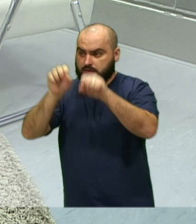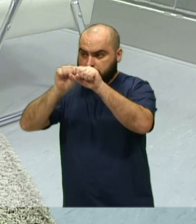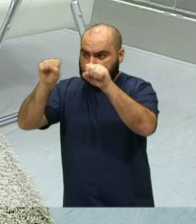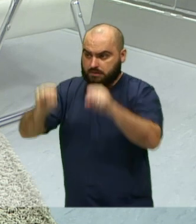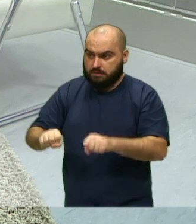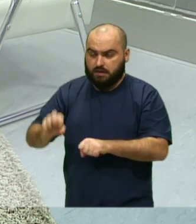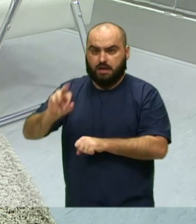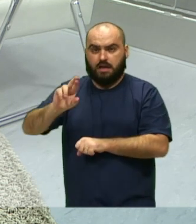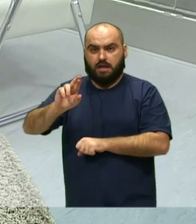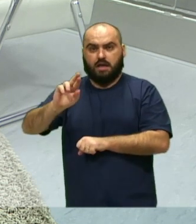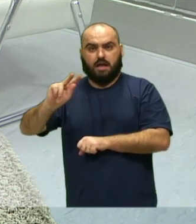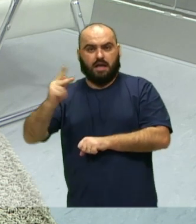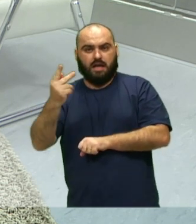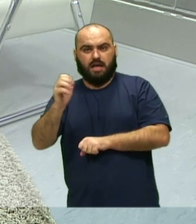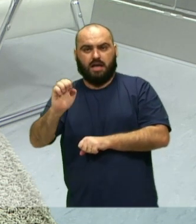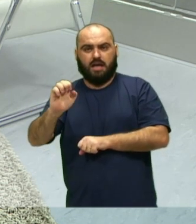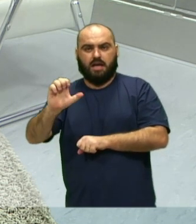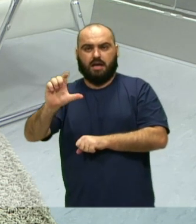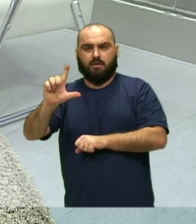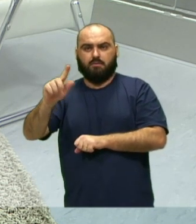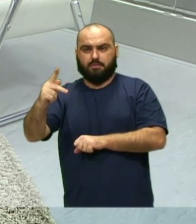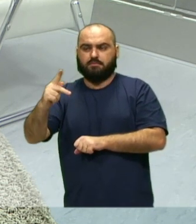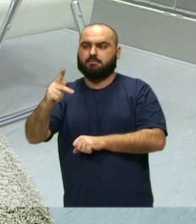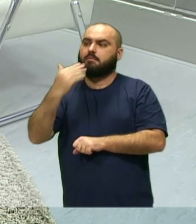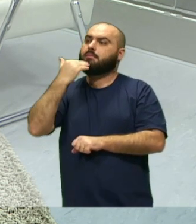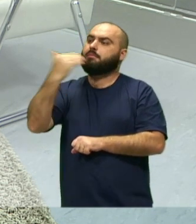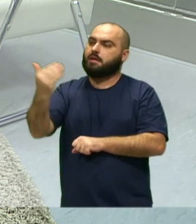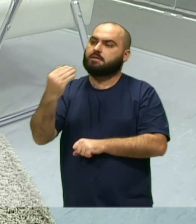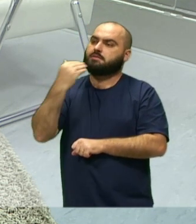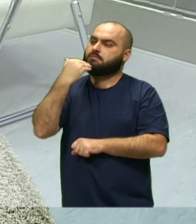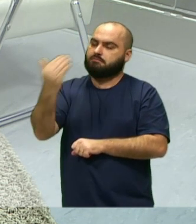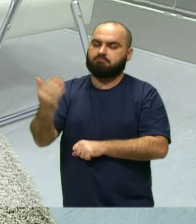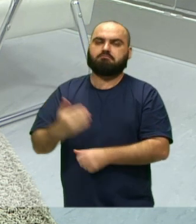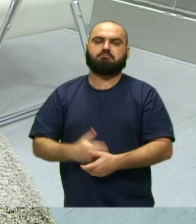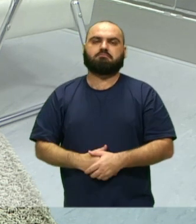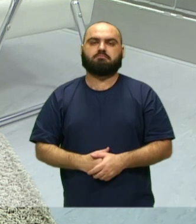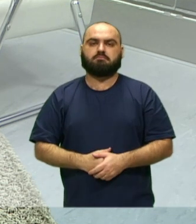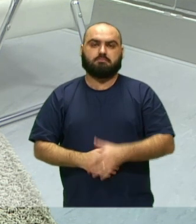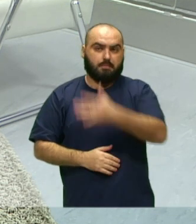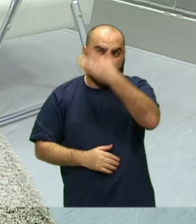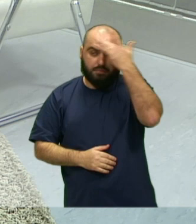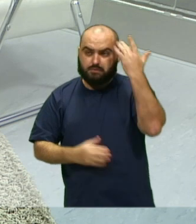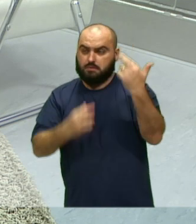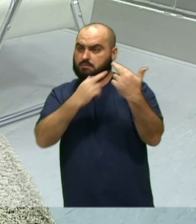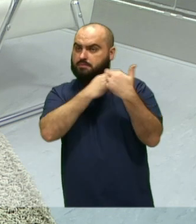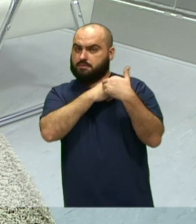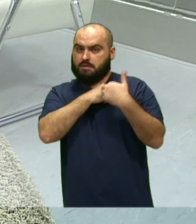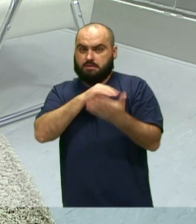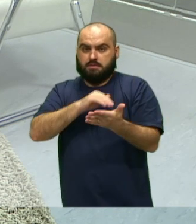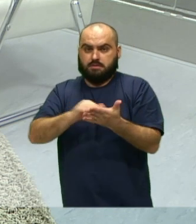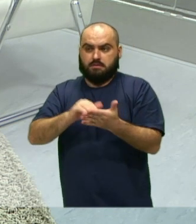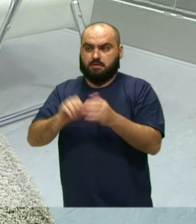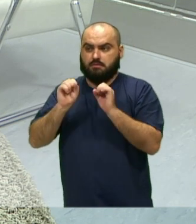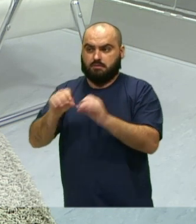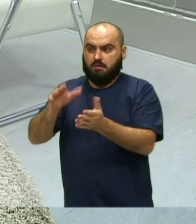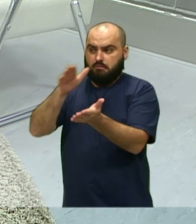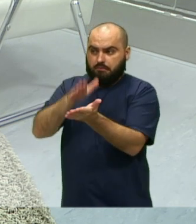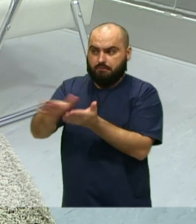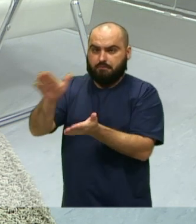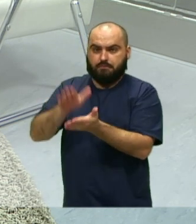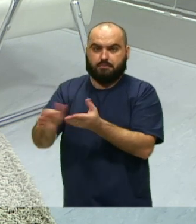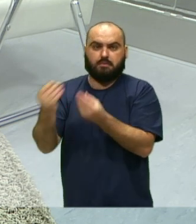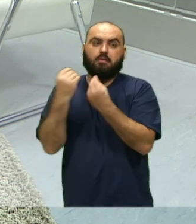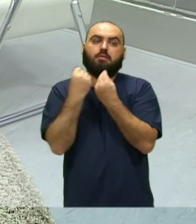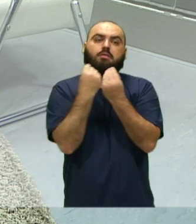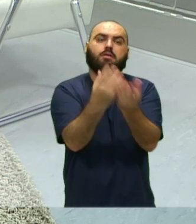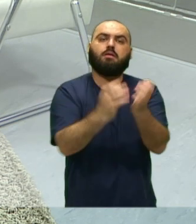chamam de help, sobre essa solicitação. As pessoas que são responsáveis na Prefeitura, na Secretaria de Educação, imprimem e botam na mão da